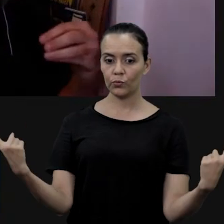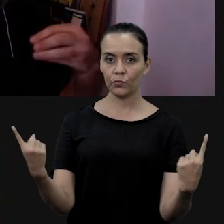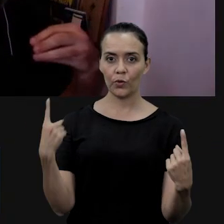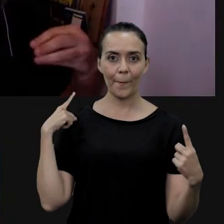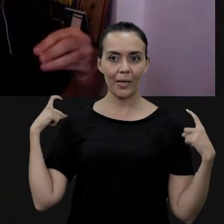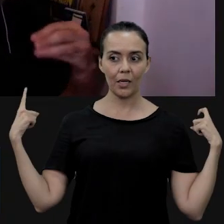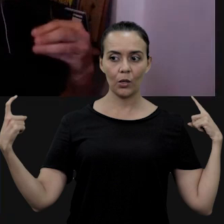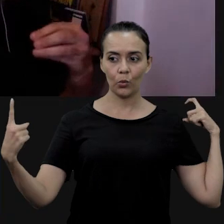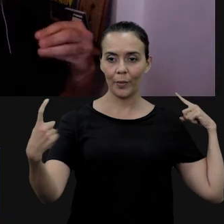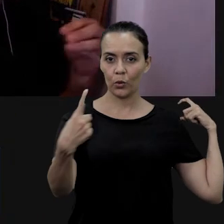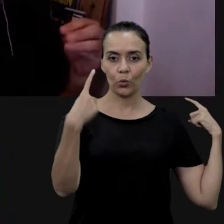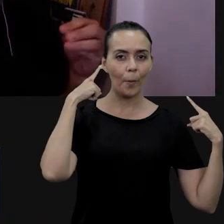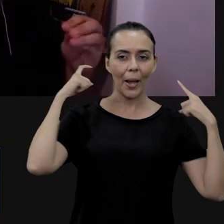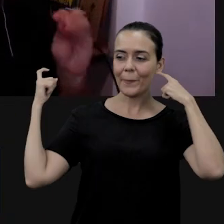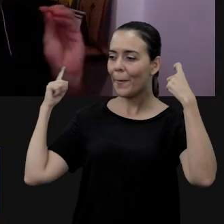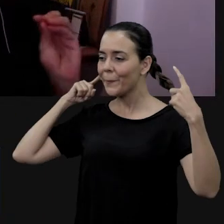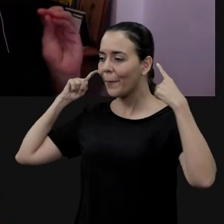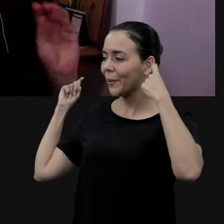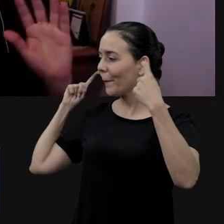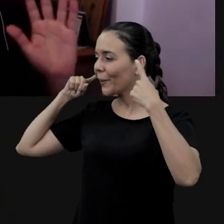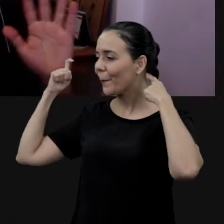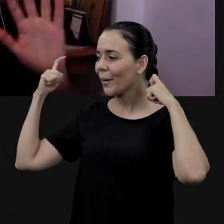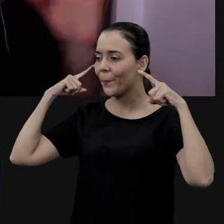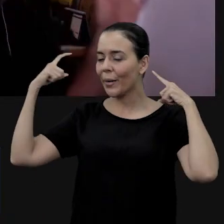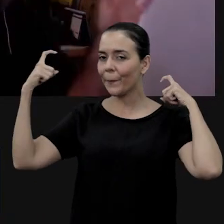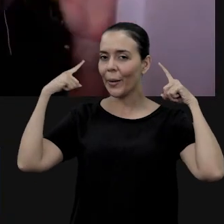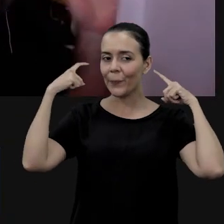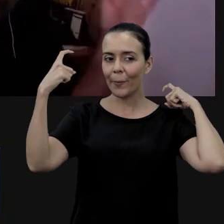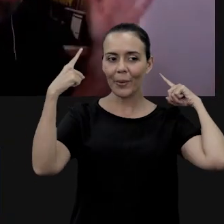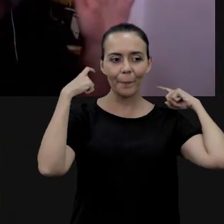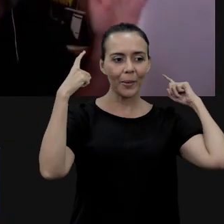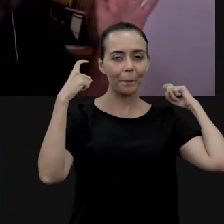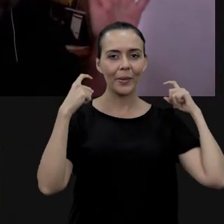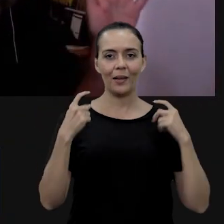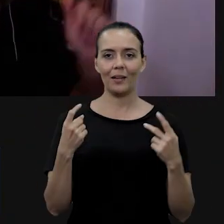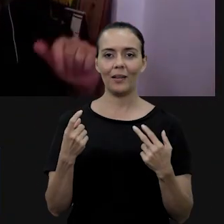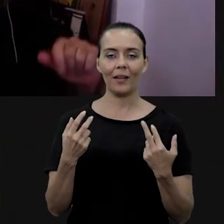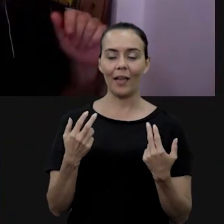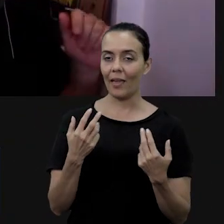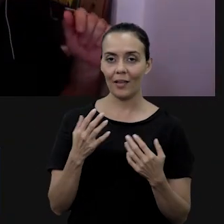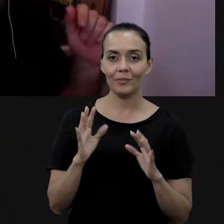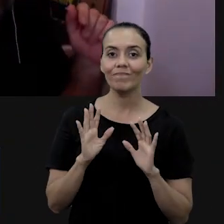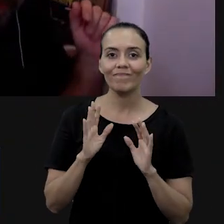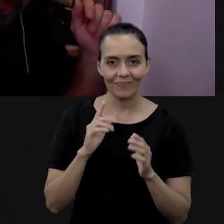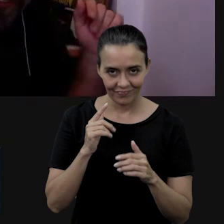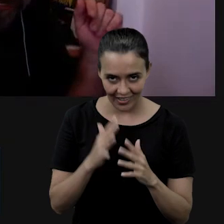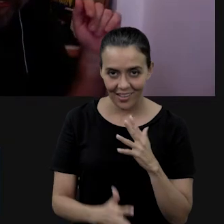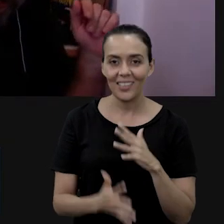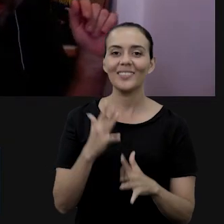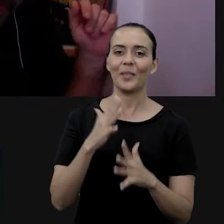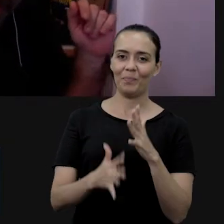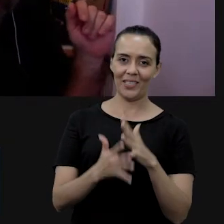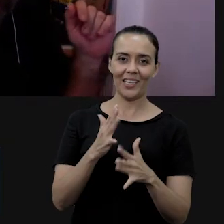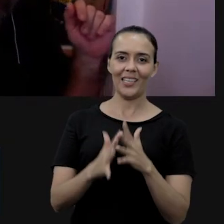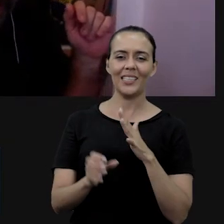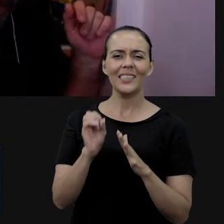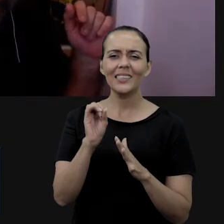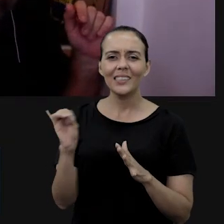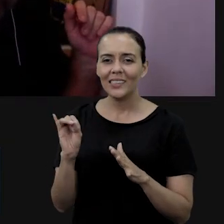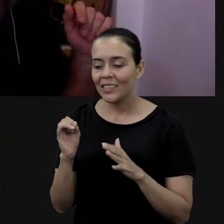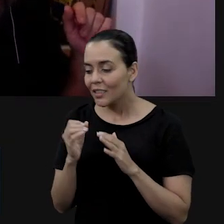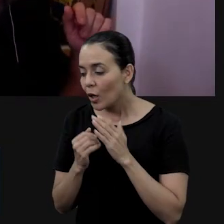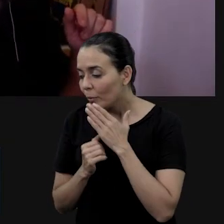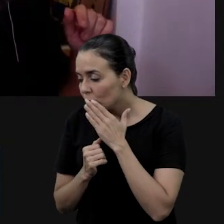entrar no microfone. É como você entrar na frente da câmera e falar, oi, mamãe, né? Então, alguém conversando do lado ali,